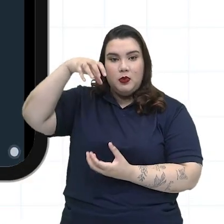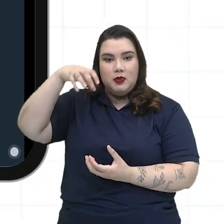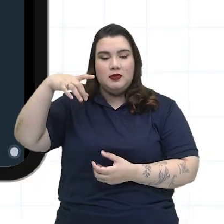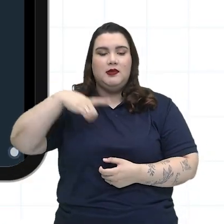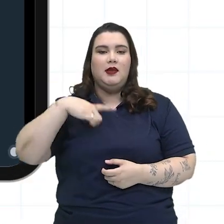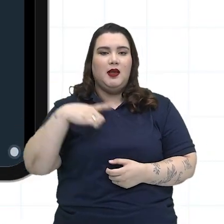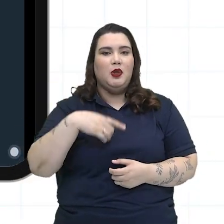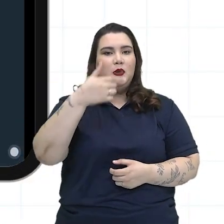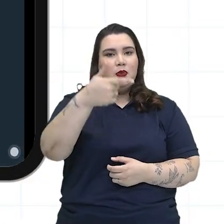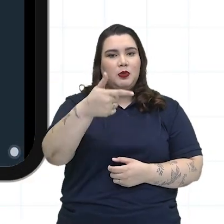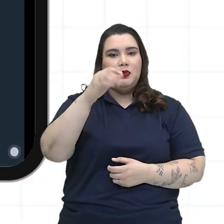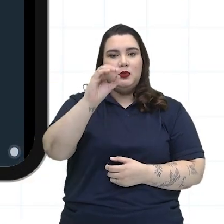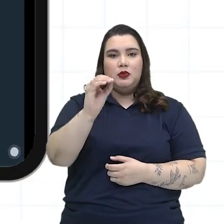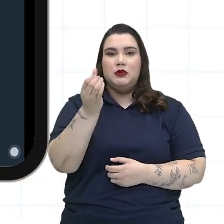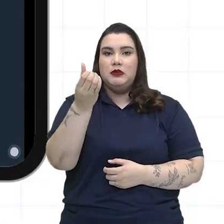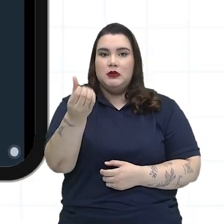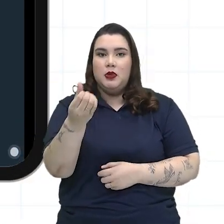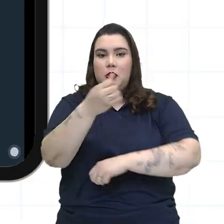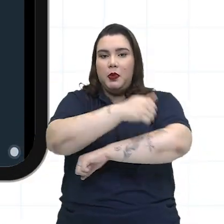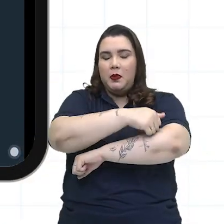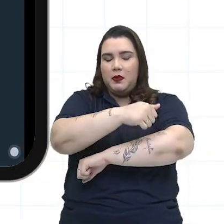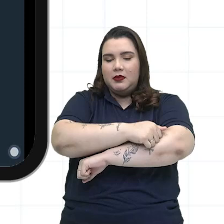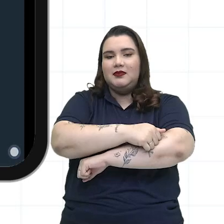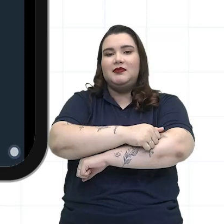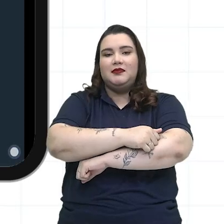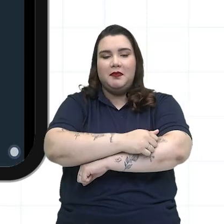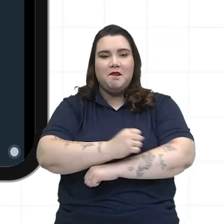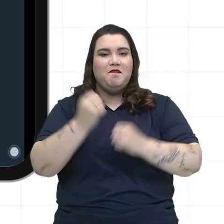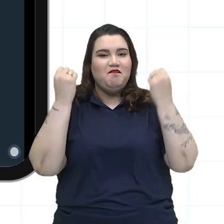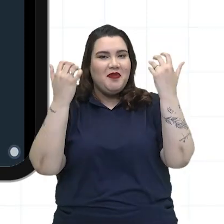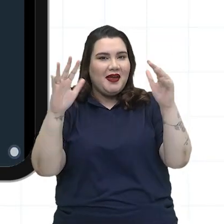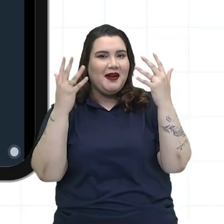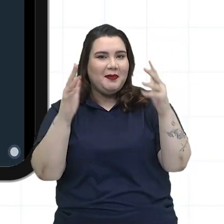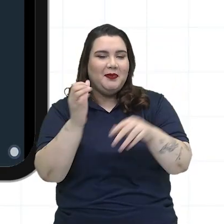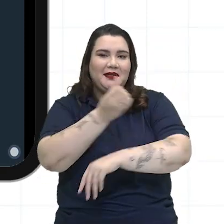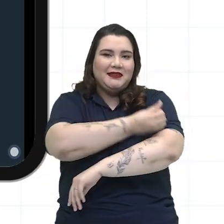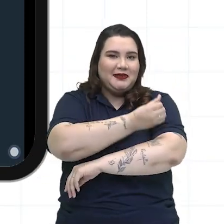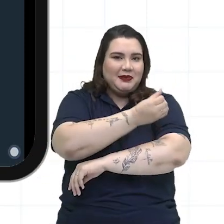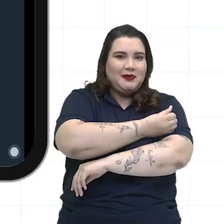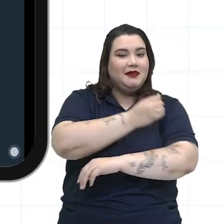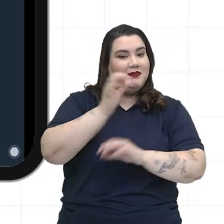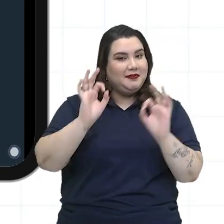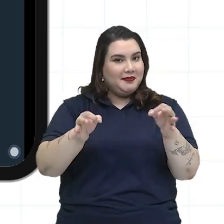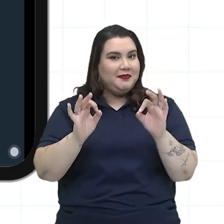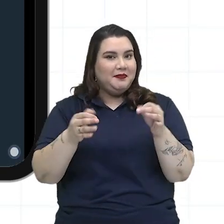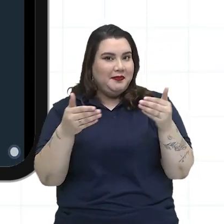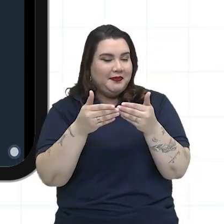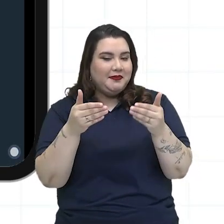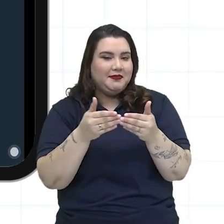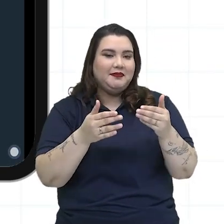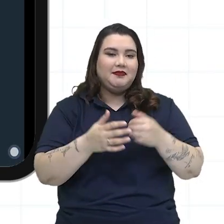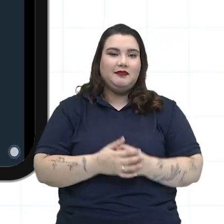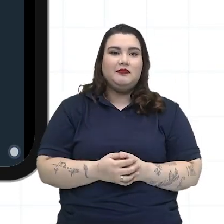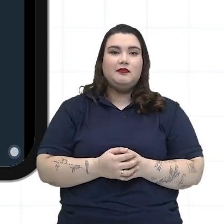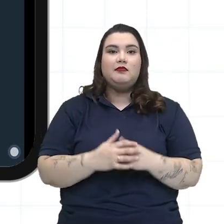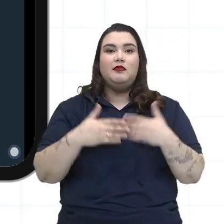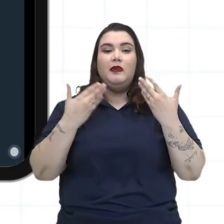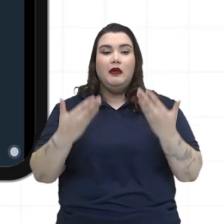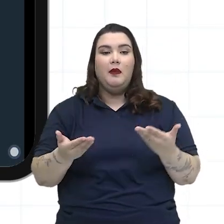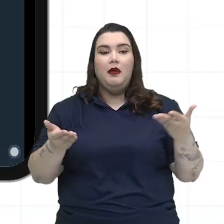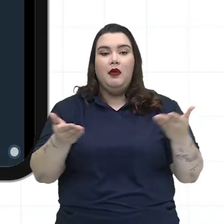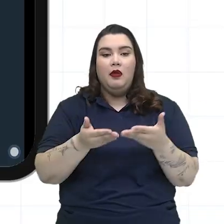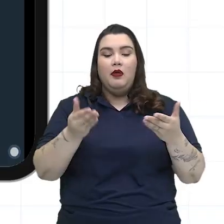tem 206 ossos. Muito bem, sexto ano, isso mesmo. E aqui, ó, nós